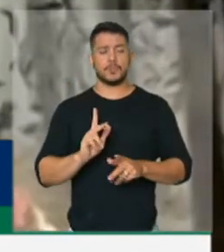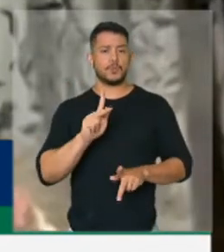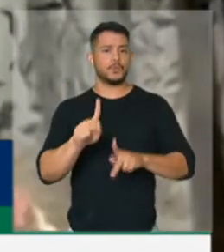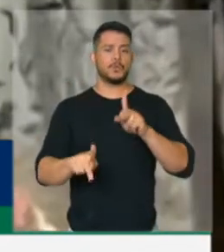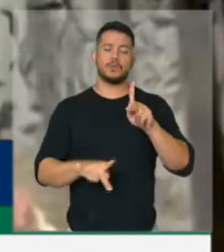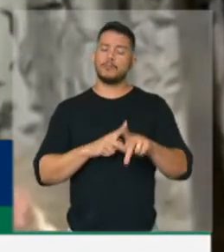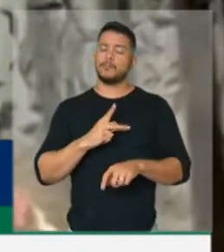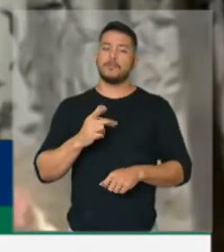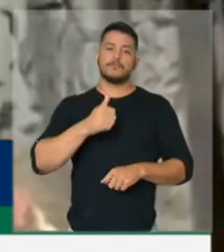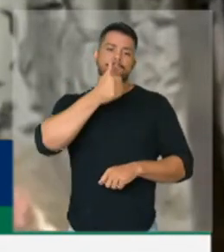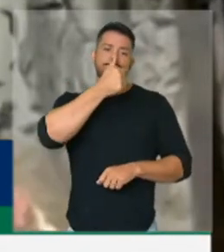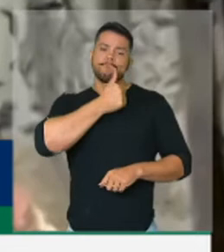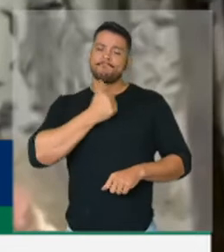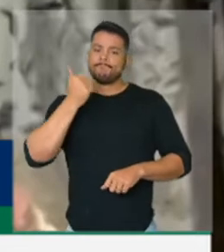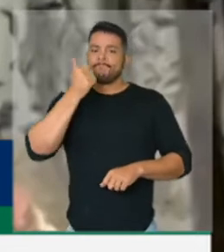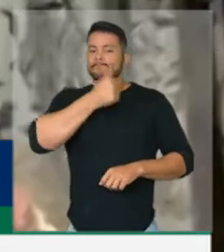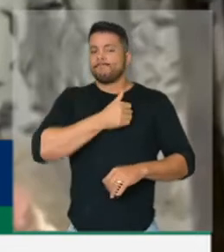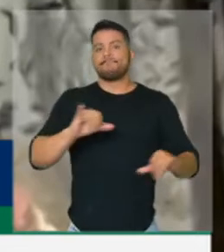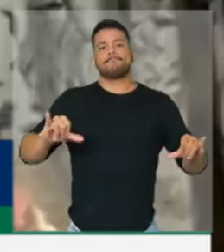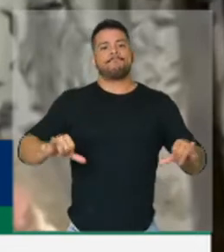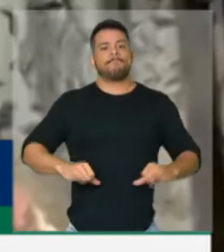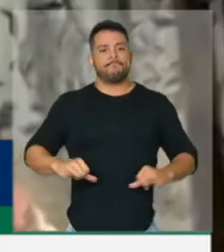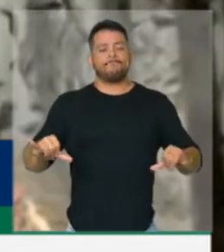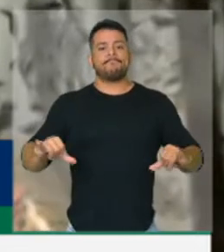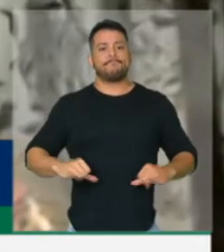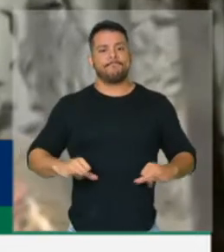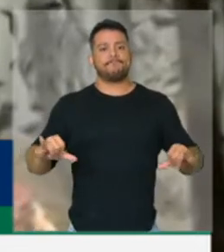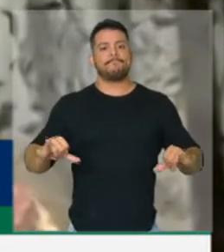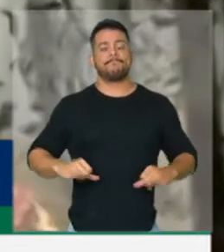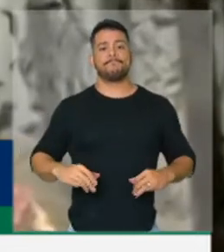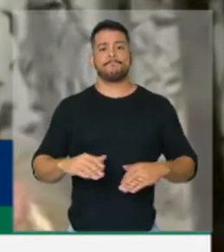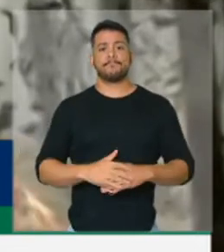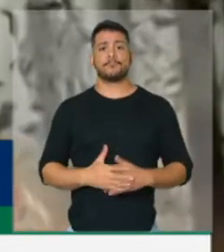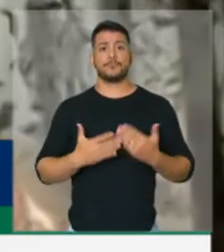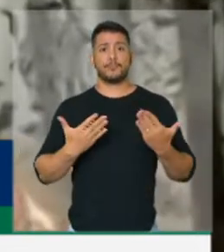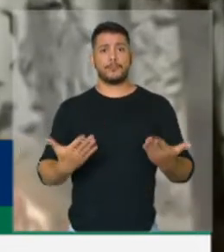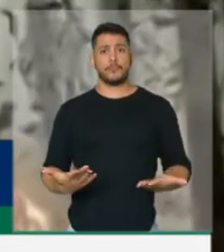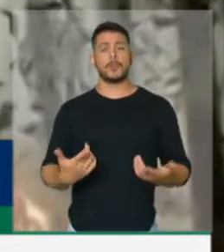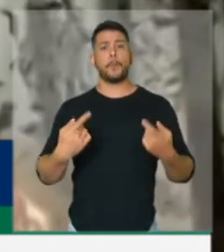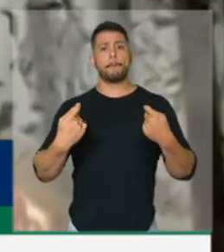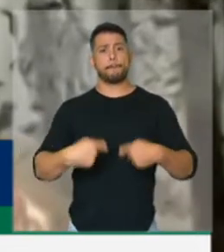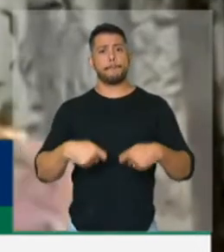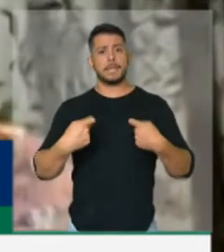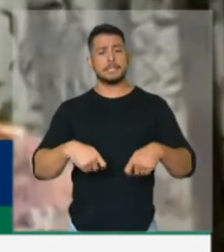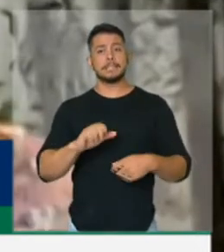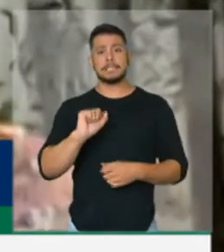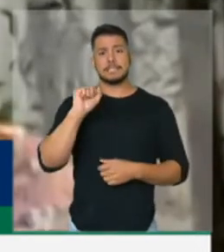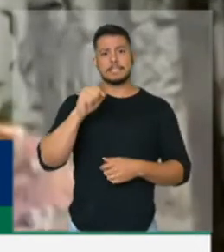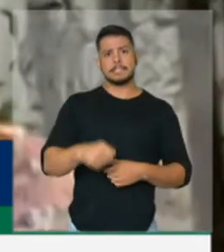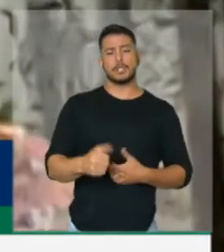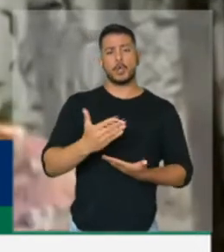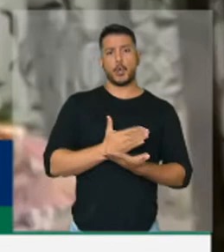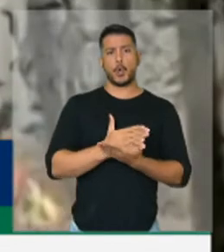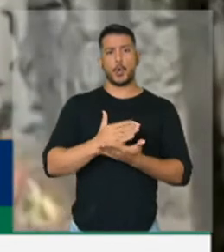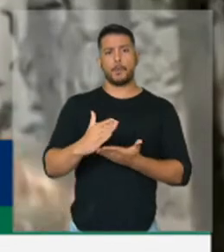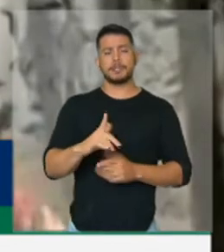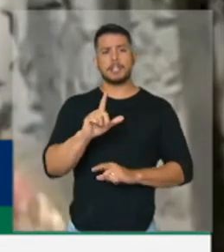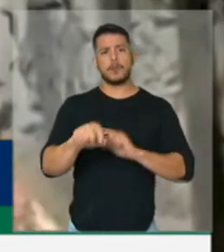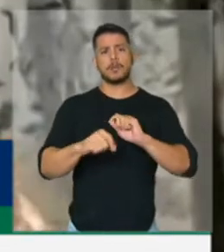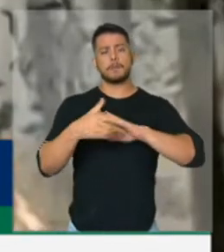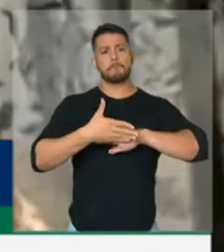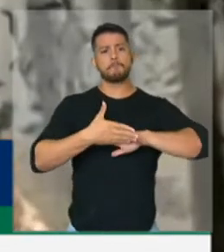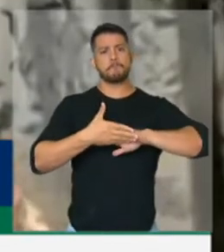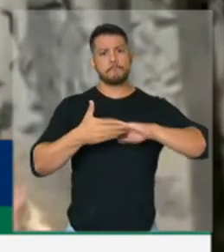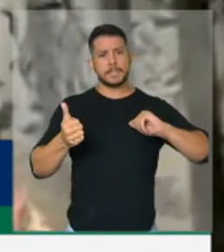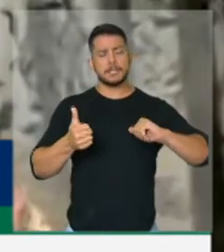de Bolsonaro. É fundamental, nesse momento, abrir um processo de impeachment para interromper as dezenas de crimes que hoje estão na conta do